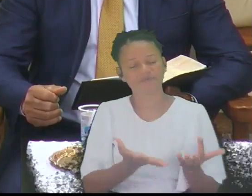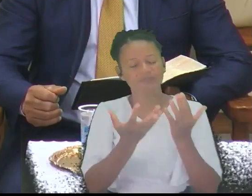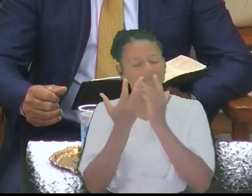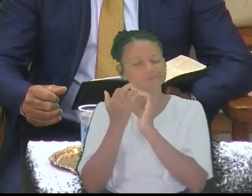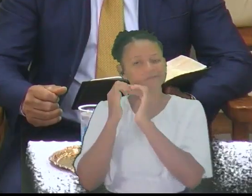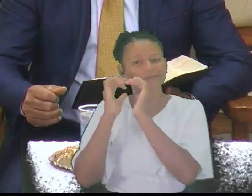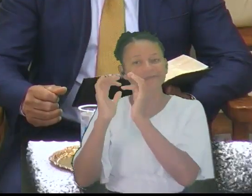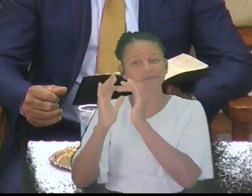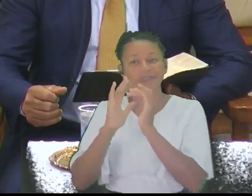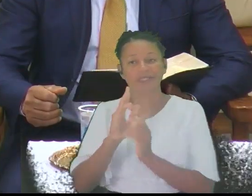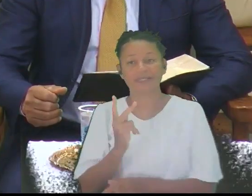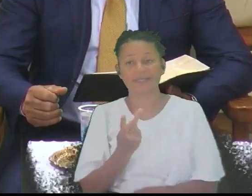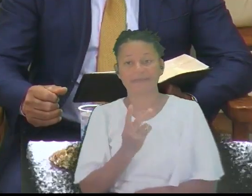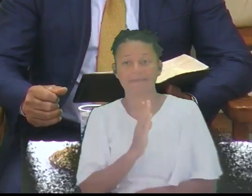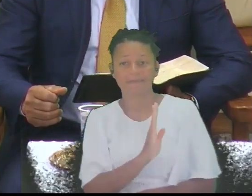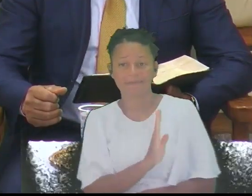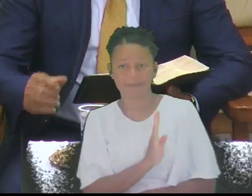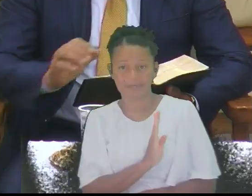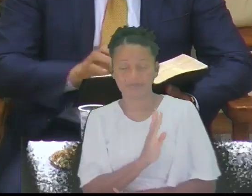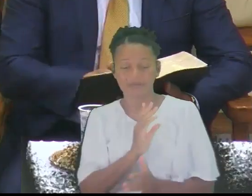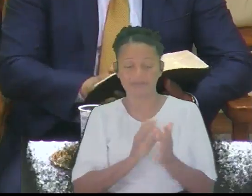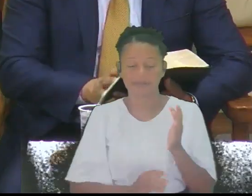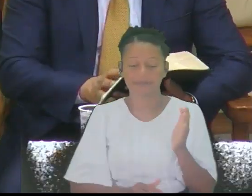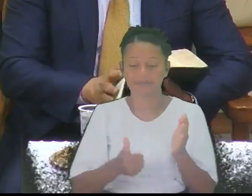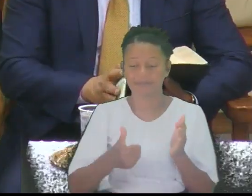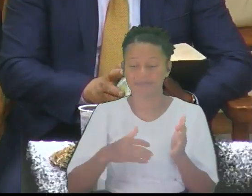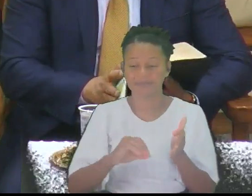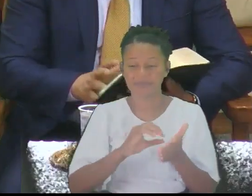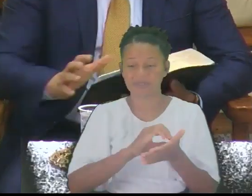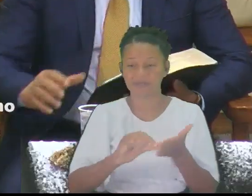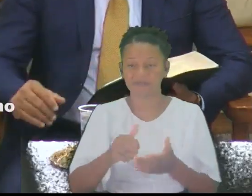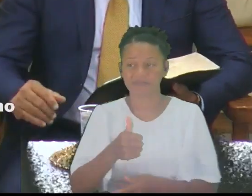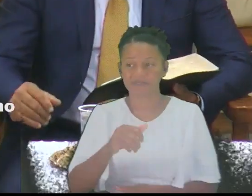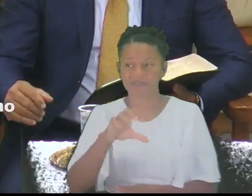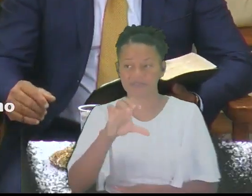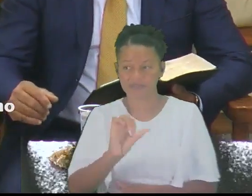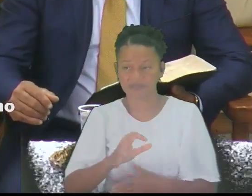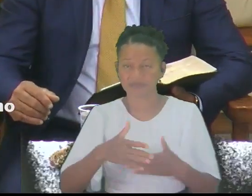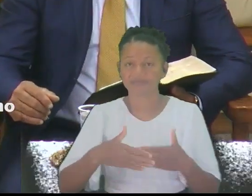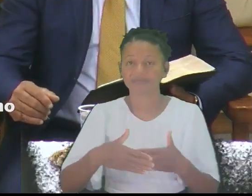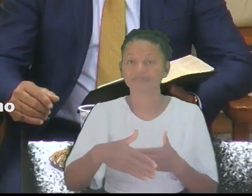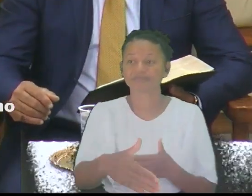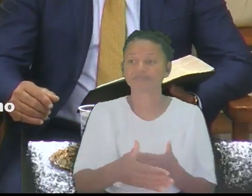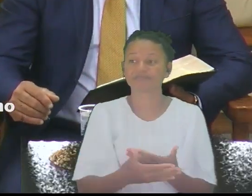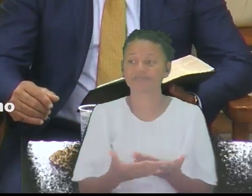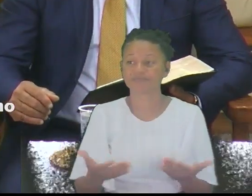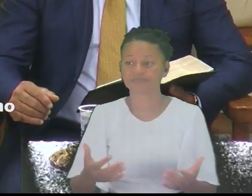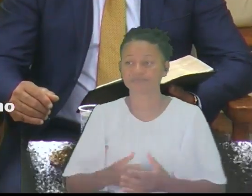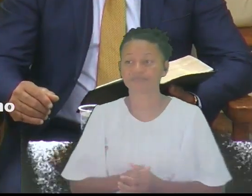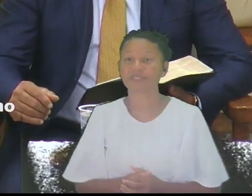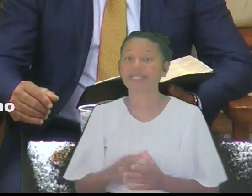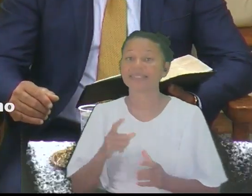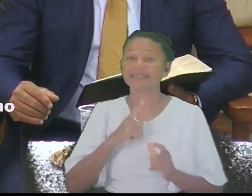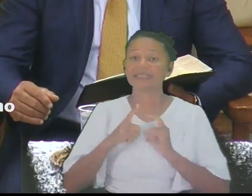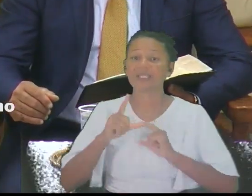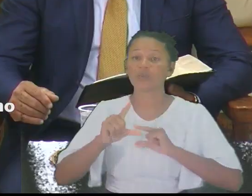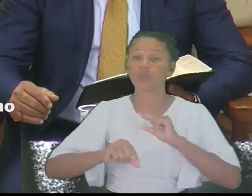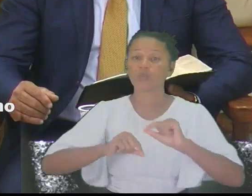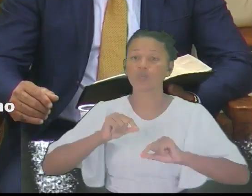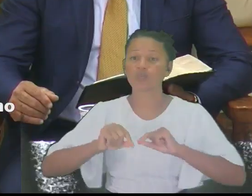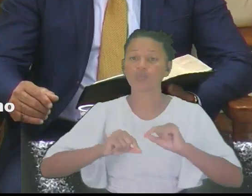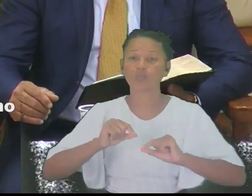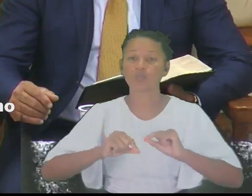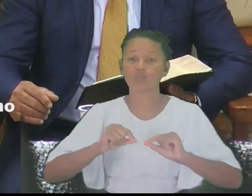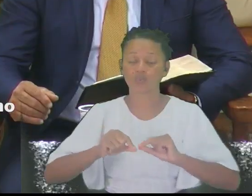sobre Hebreus, capítulo 10, versículo 19 em diante, onde